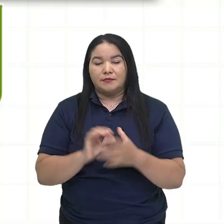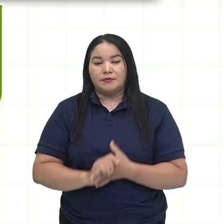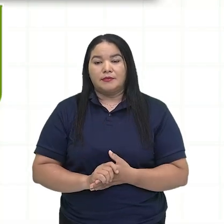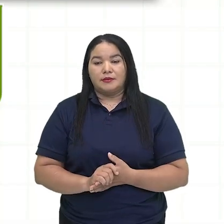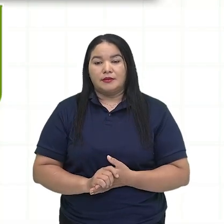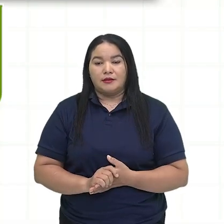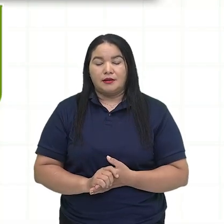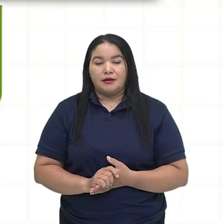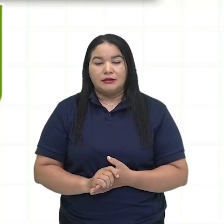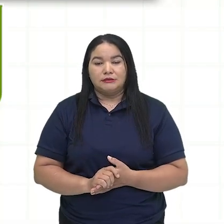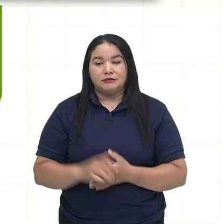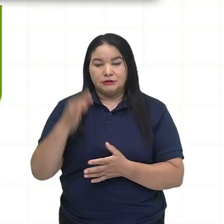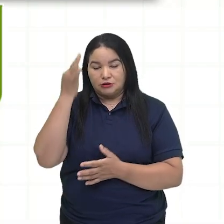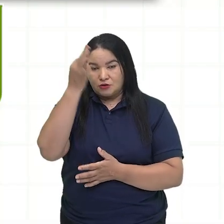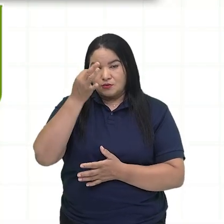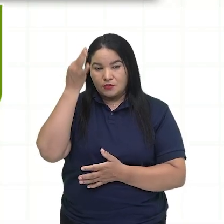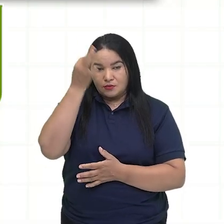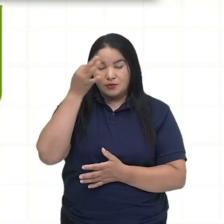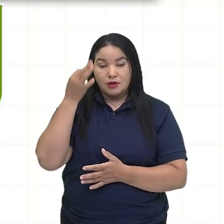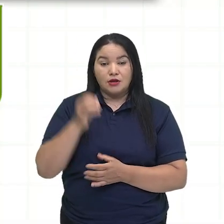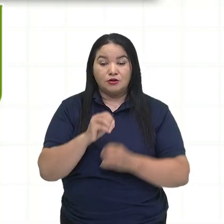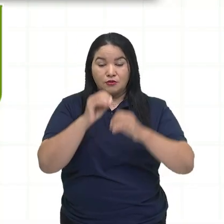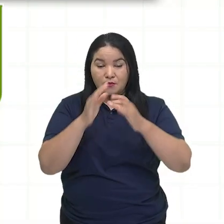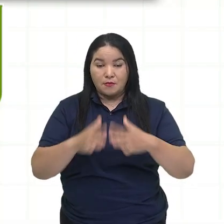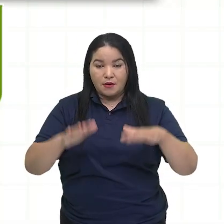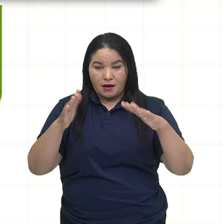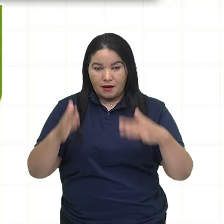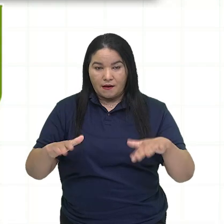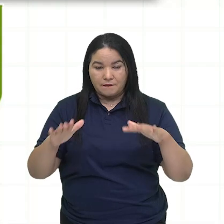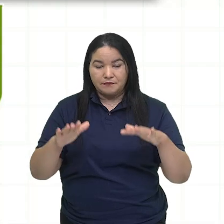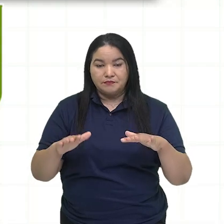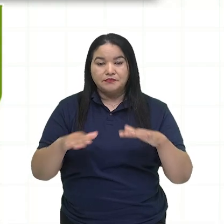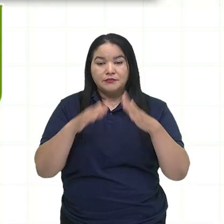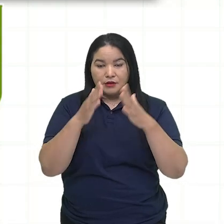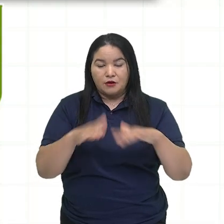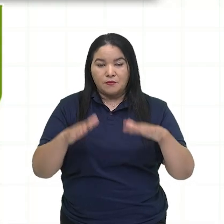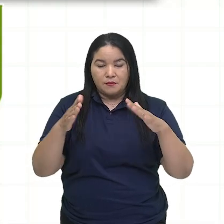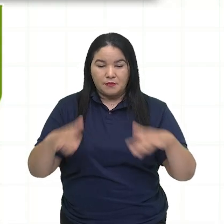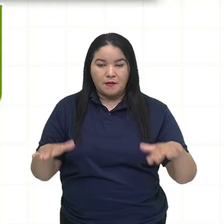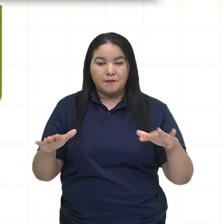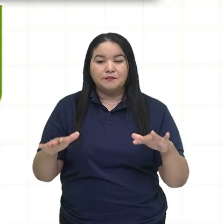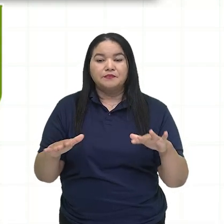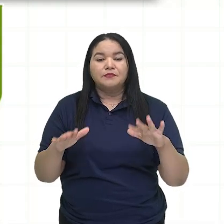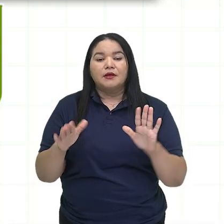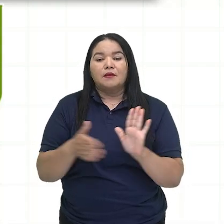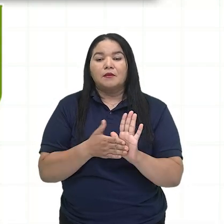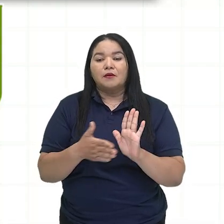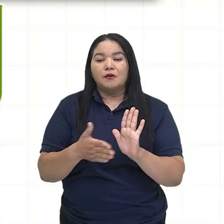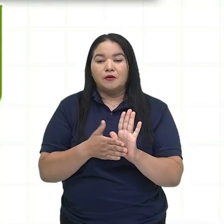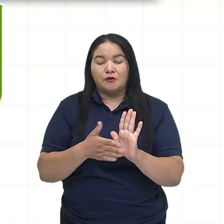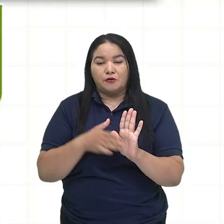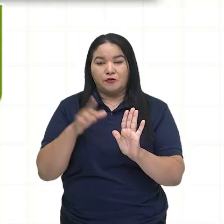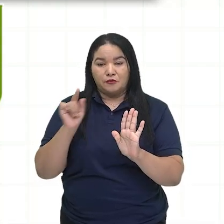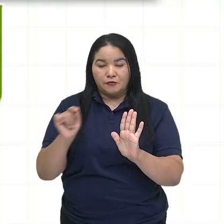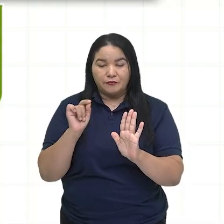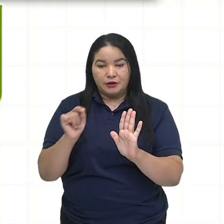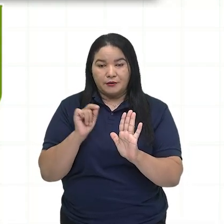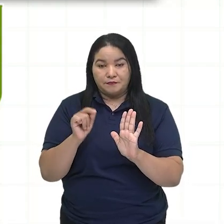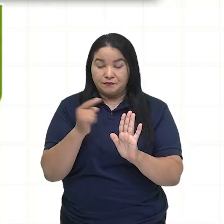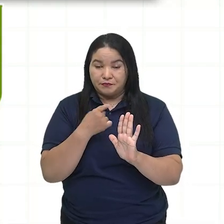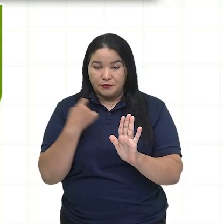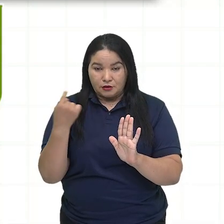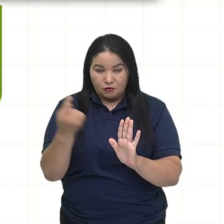é a teoria do mar interior, né? Que é essa teoria que propõe que a nossa